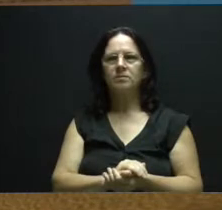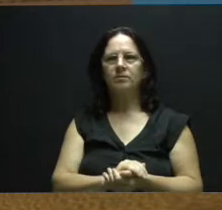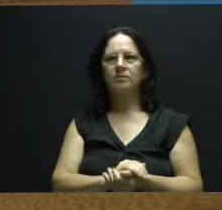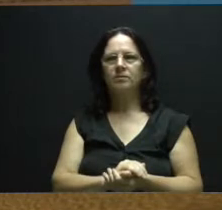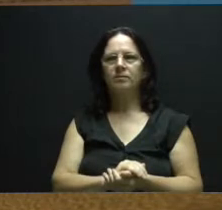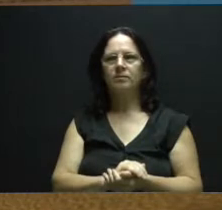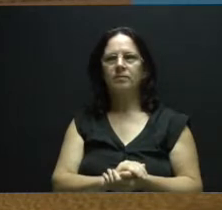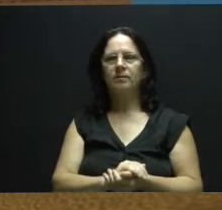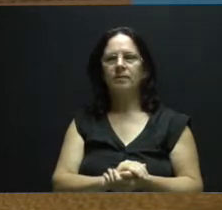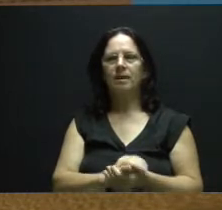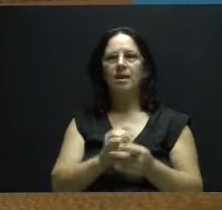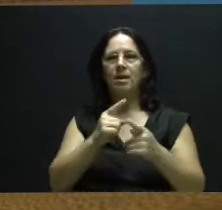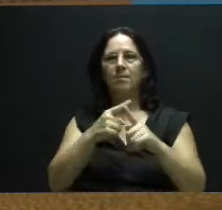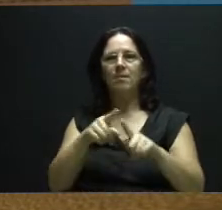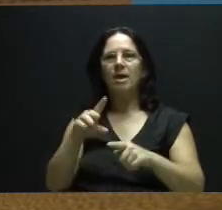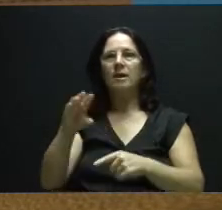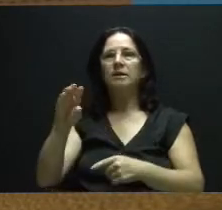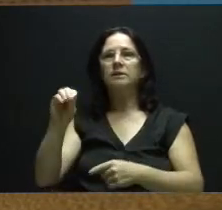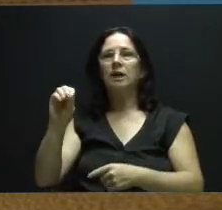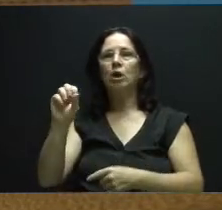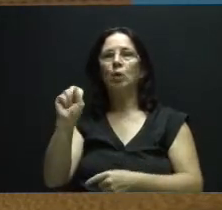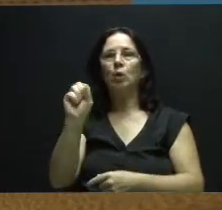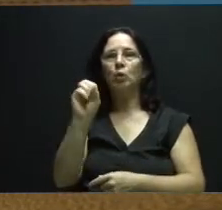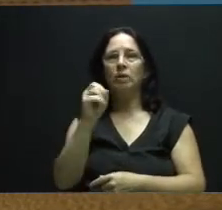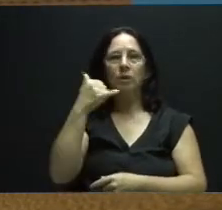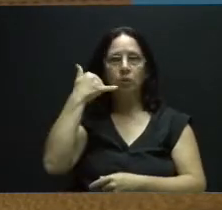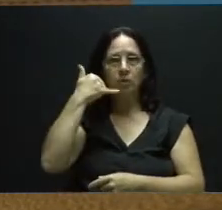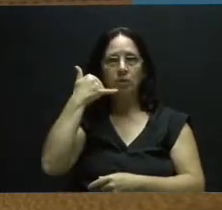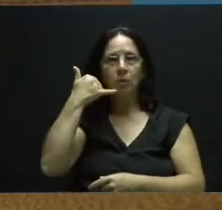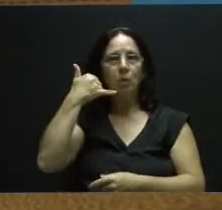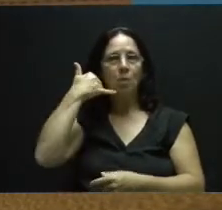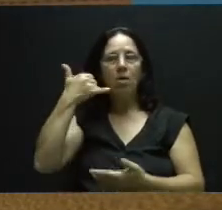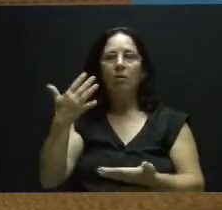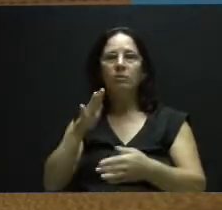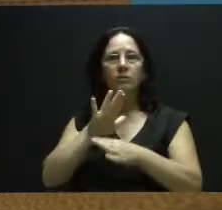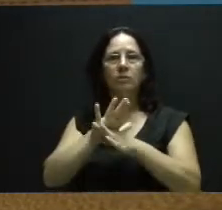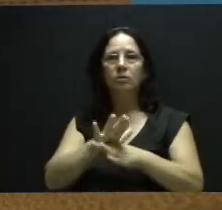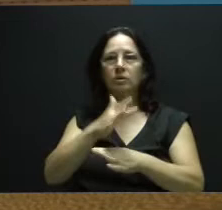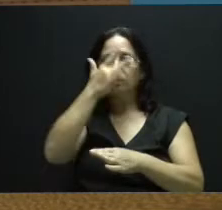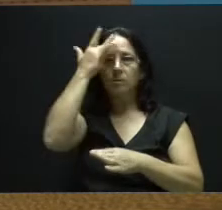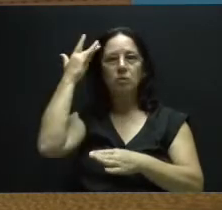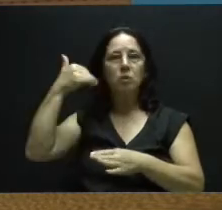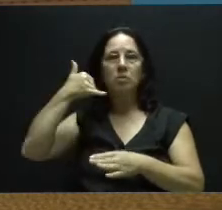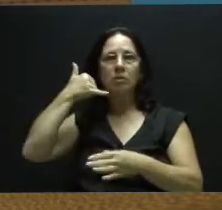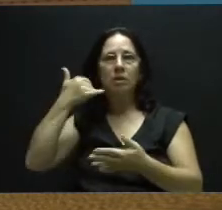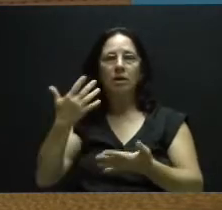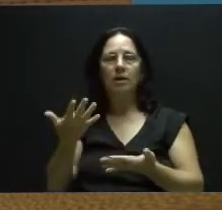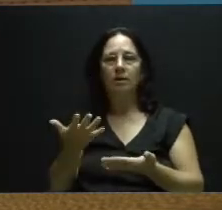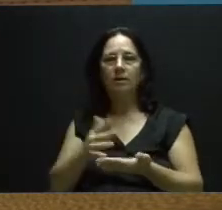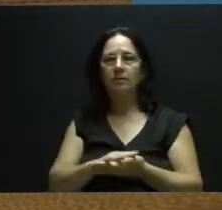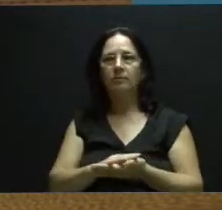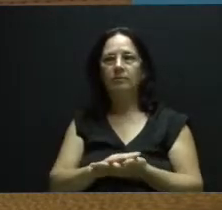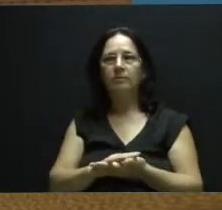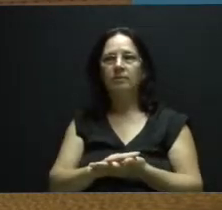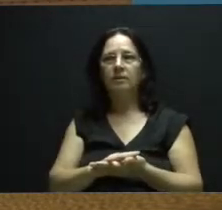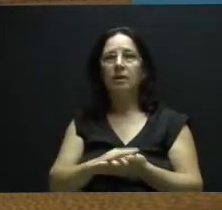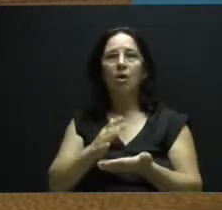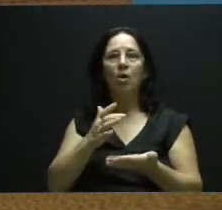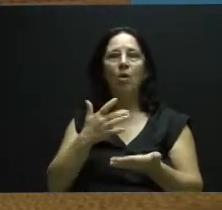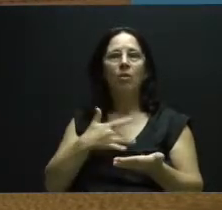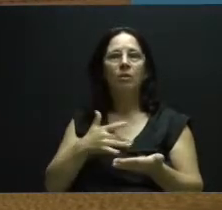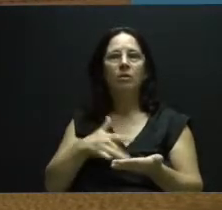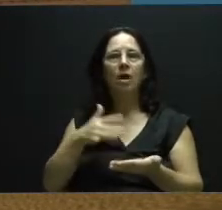se o 0 800 da prefeitura não atende nem o munícipe se imagine os coitados dos